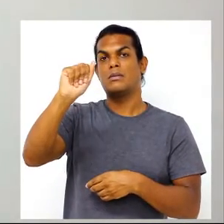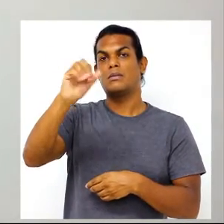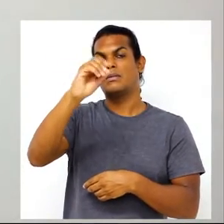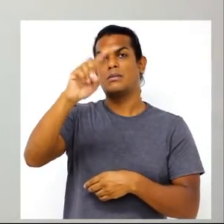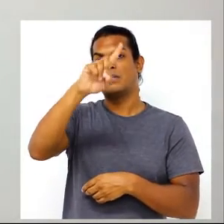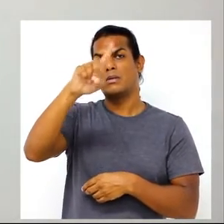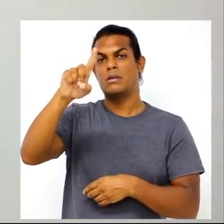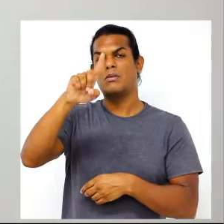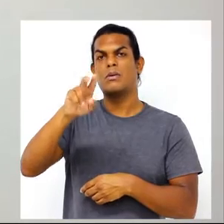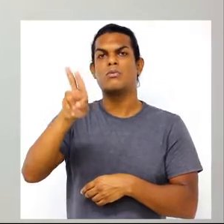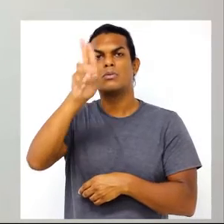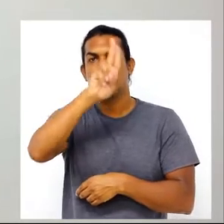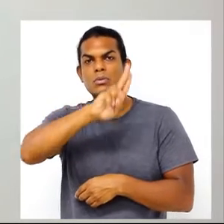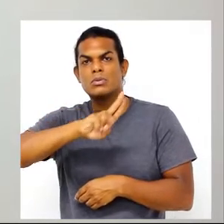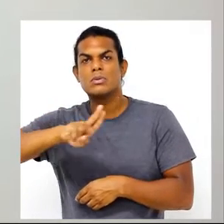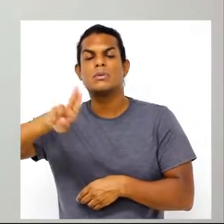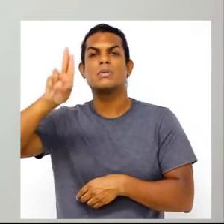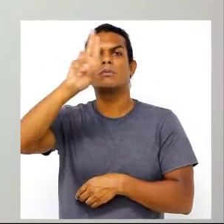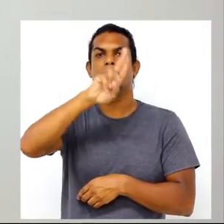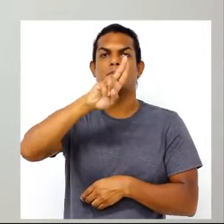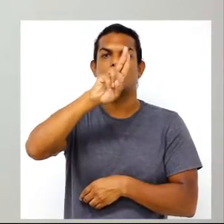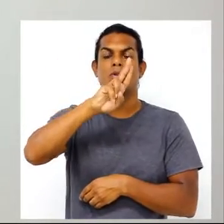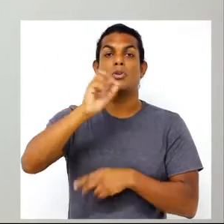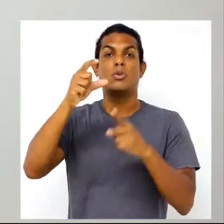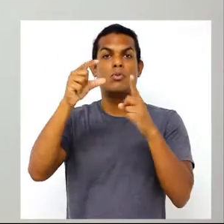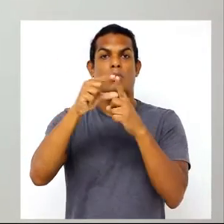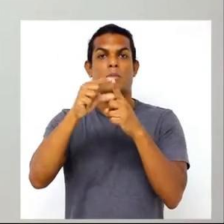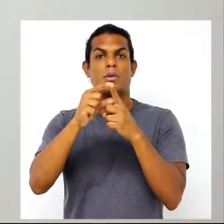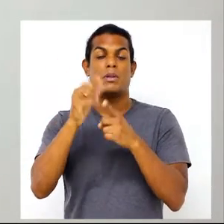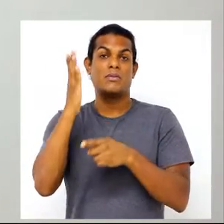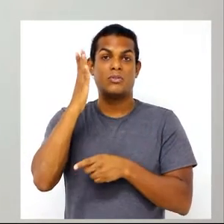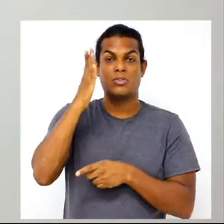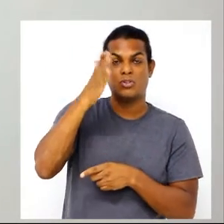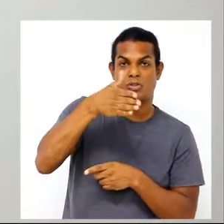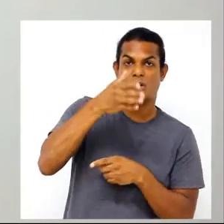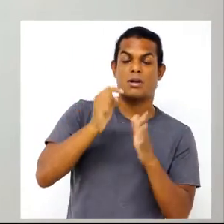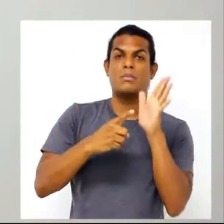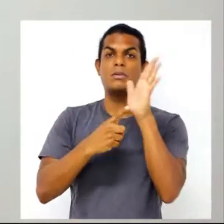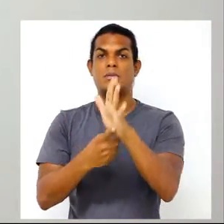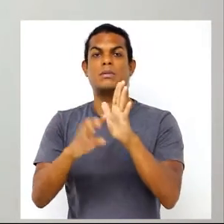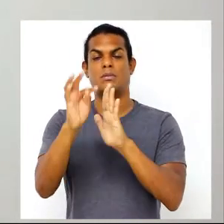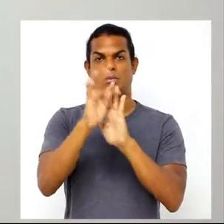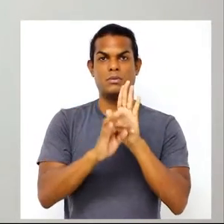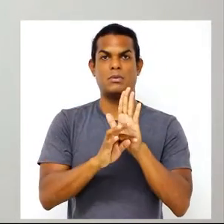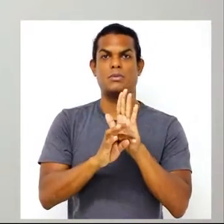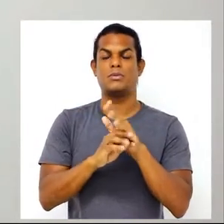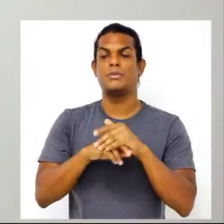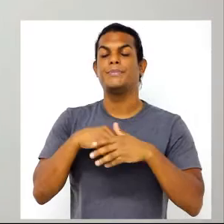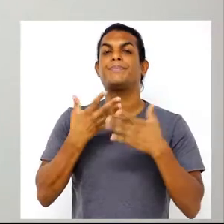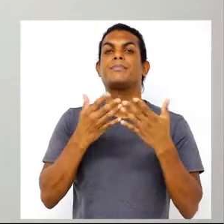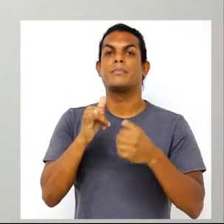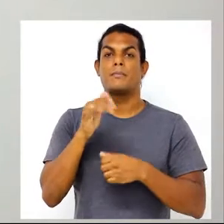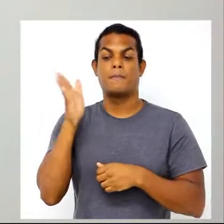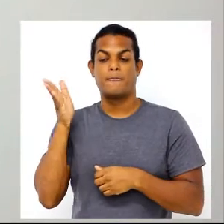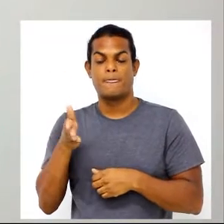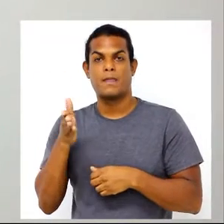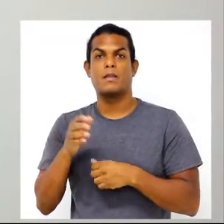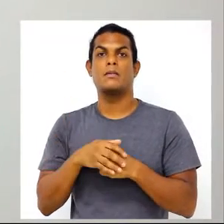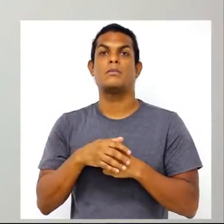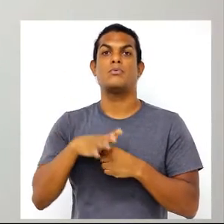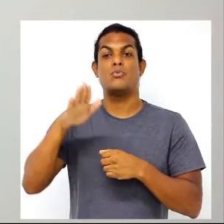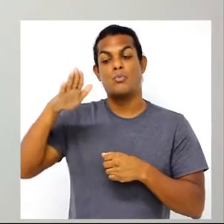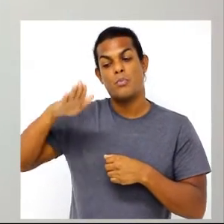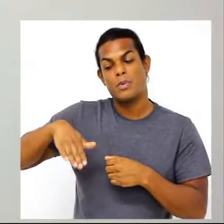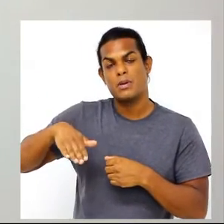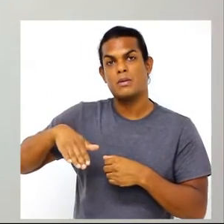retomamos algum termo que foi anteriormente dito dentro de um texto, né? No caso aqui, o menino